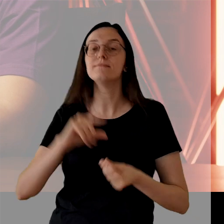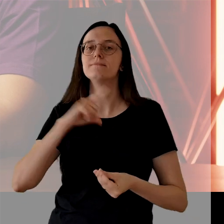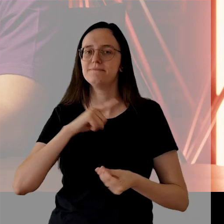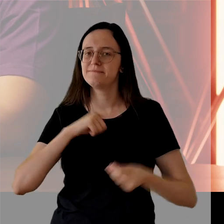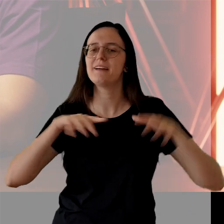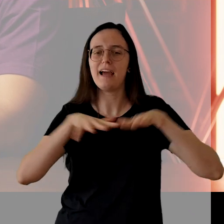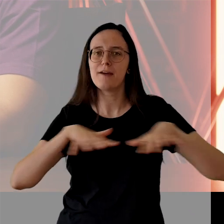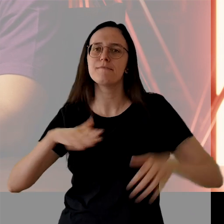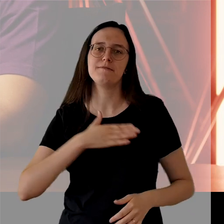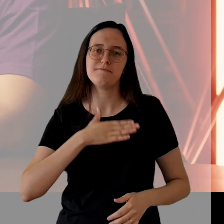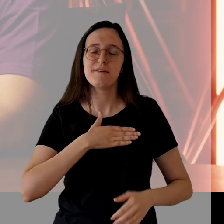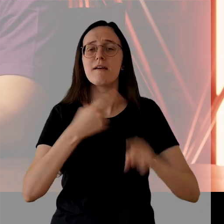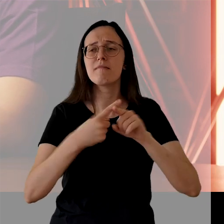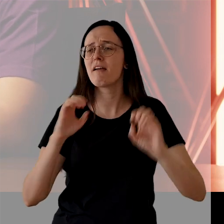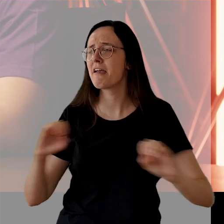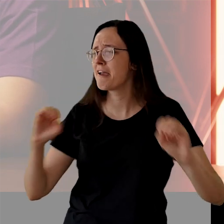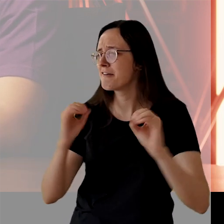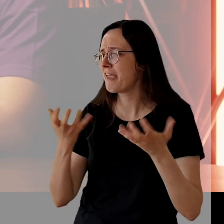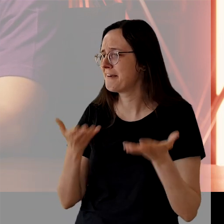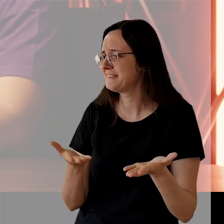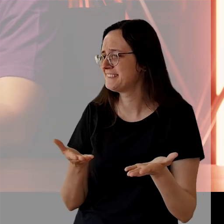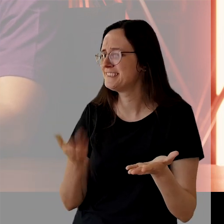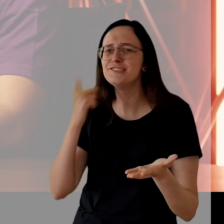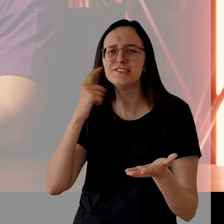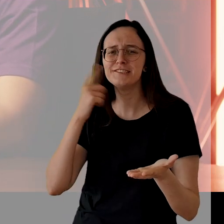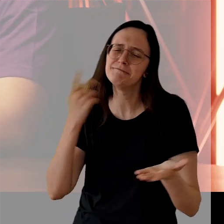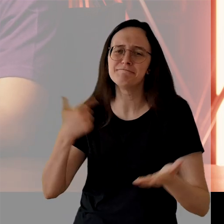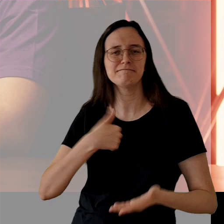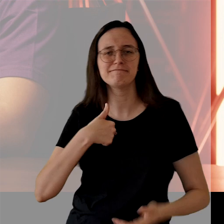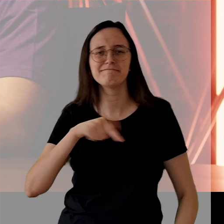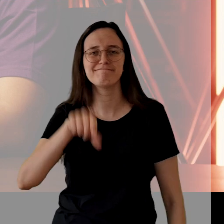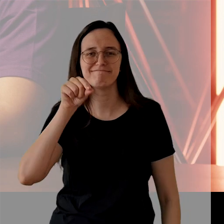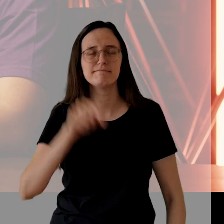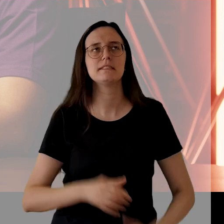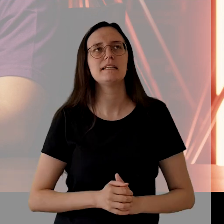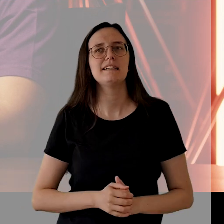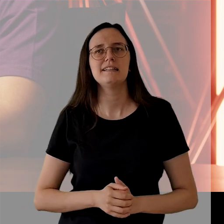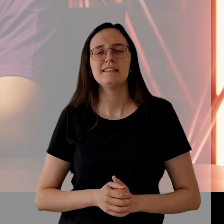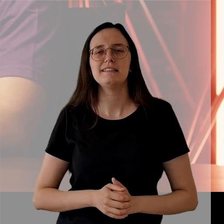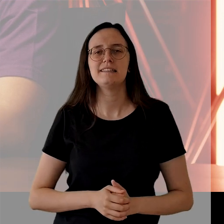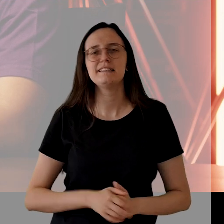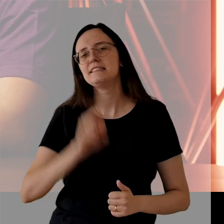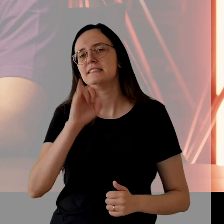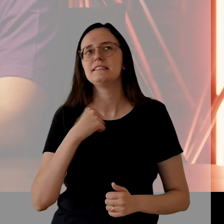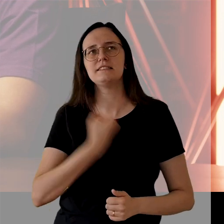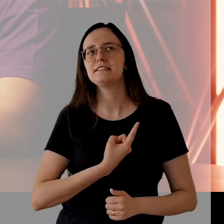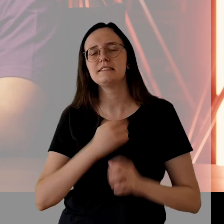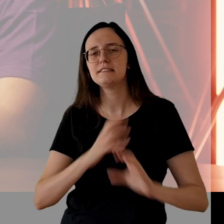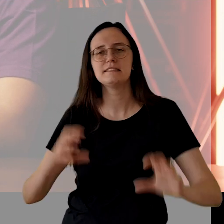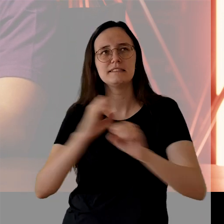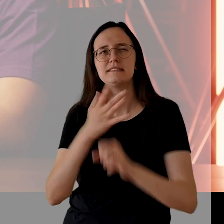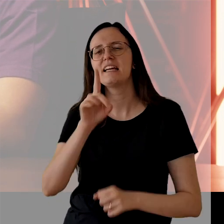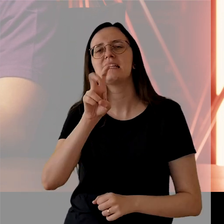espaço para mim, porque ninguém estava querendo fazer. Então, sei lá, se a gente fazia uns 15 exercícios por